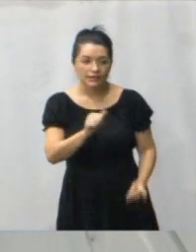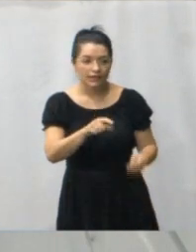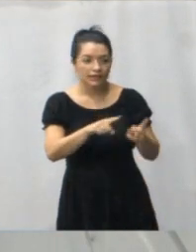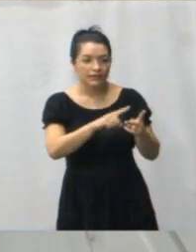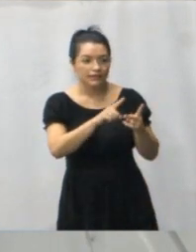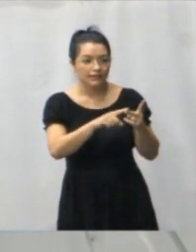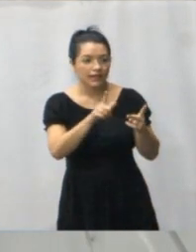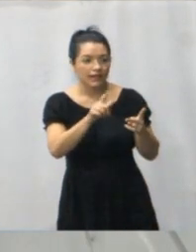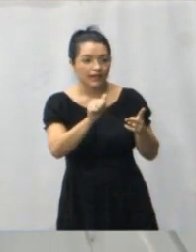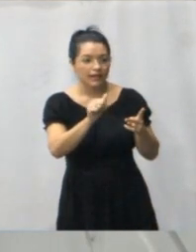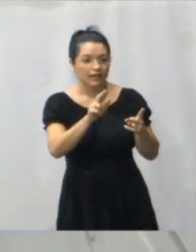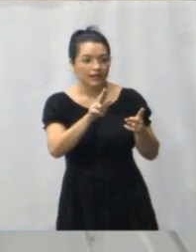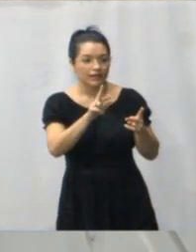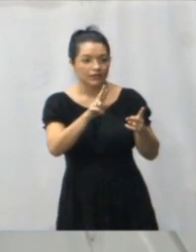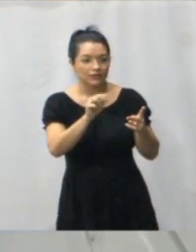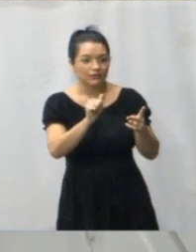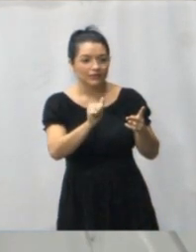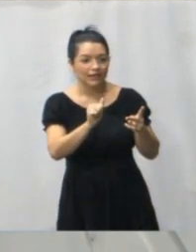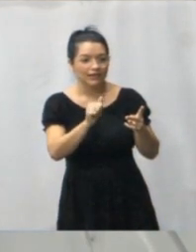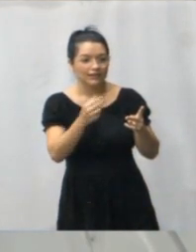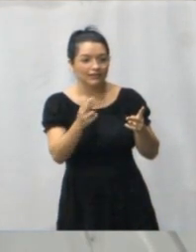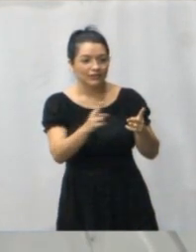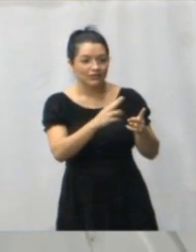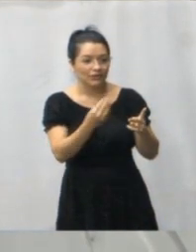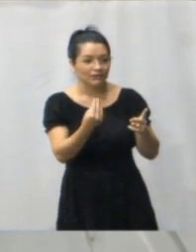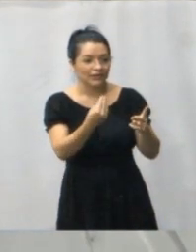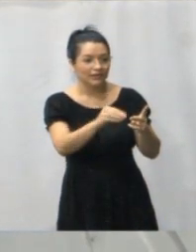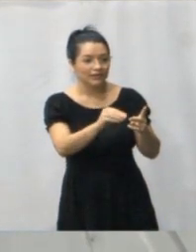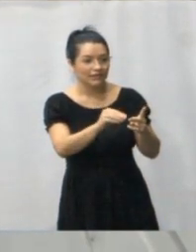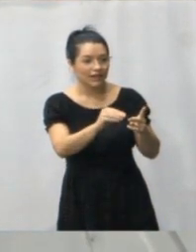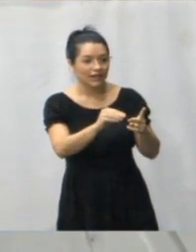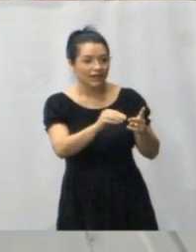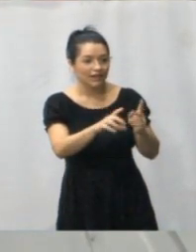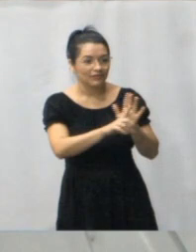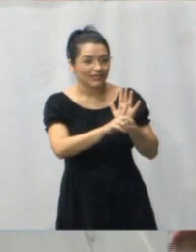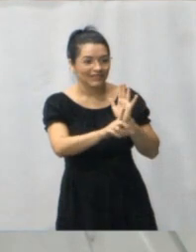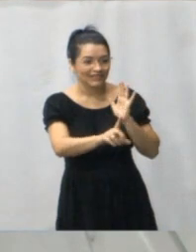dá nome a uma legislação. Pode deixar, Rita, deixa ela aqui.